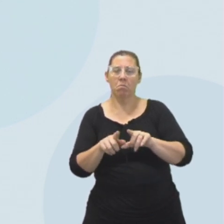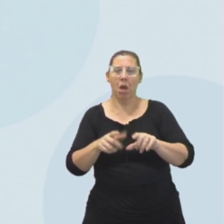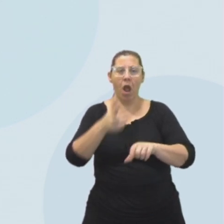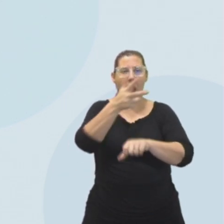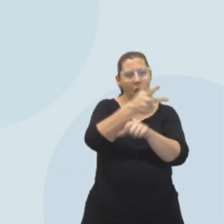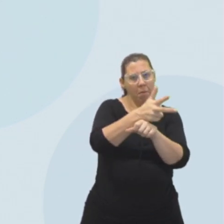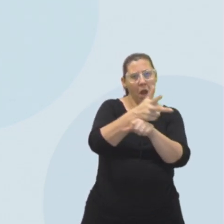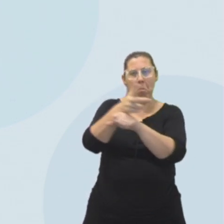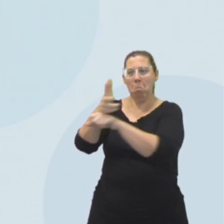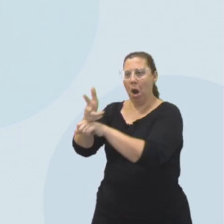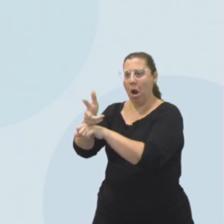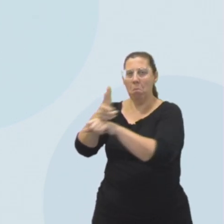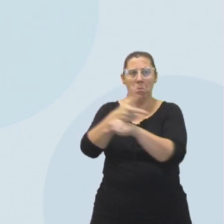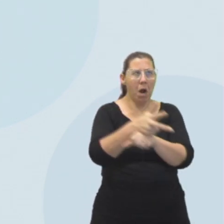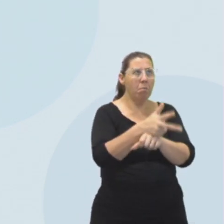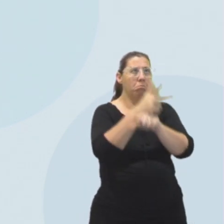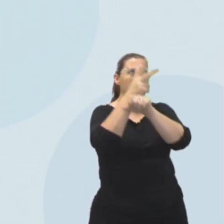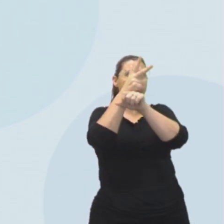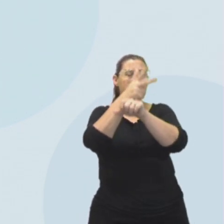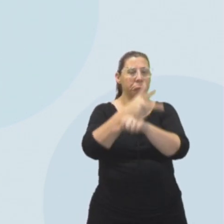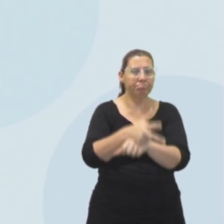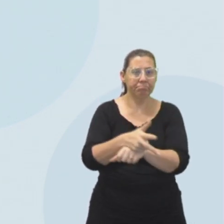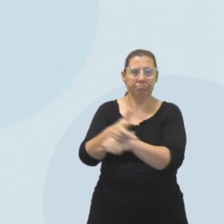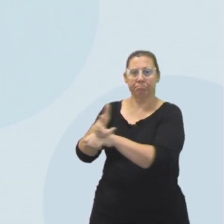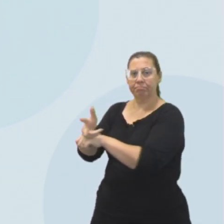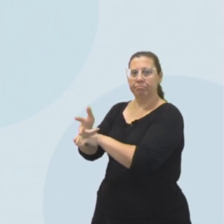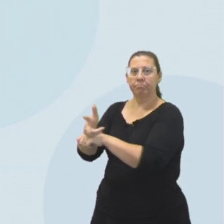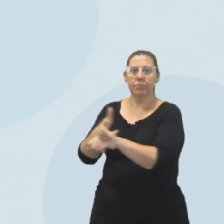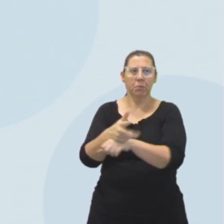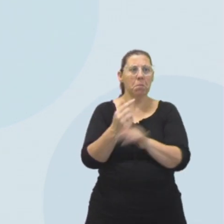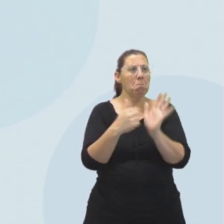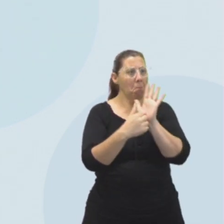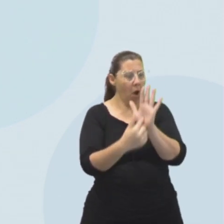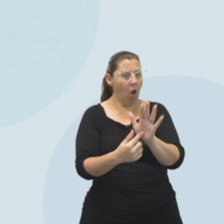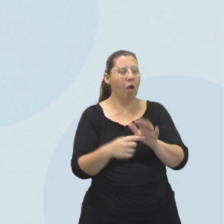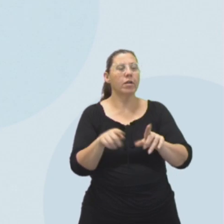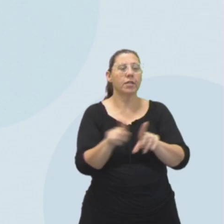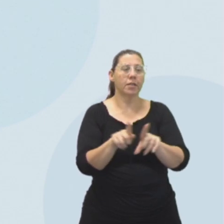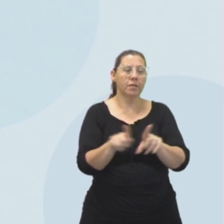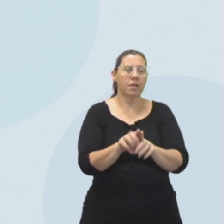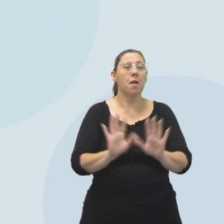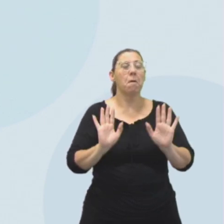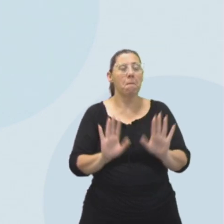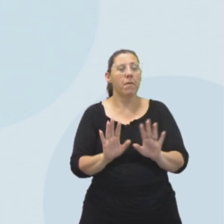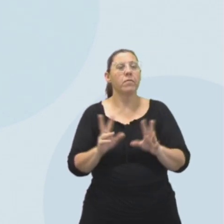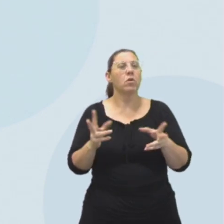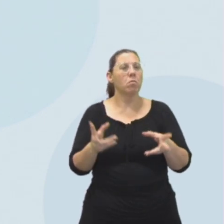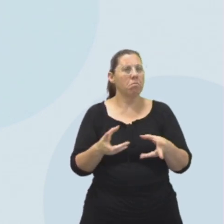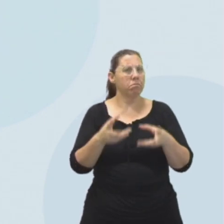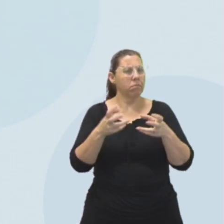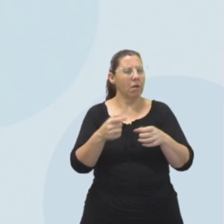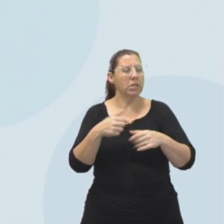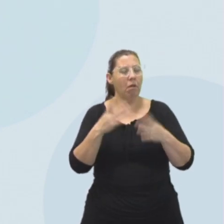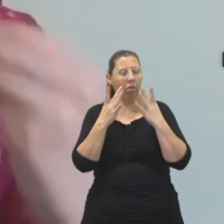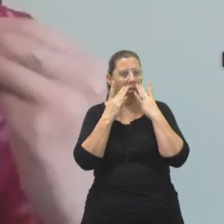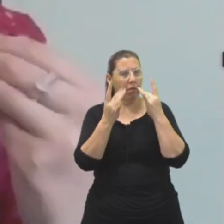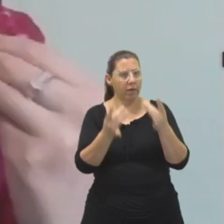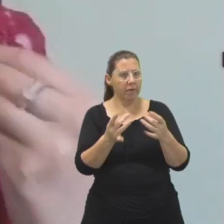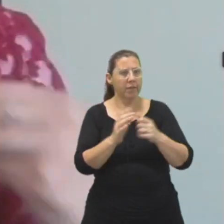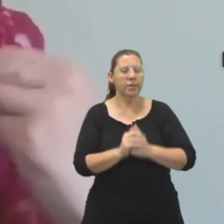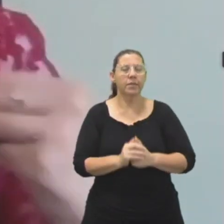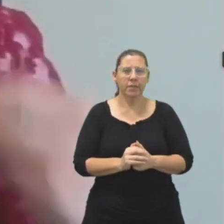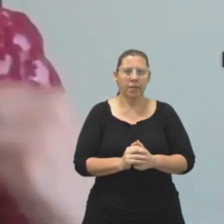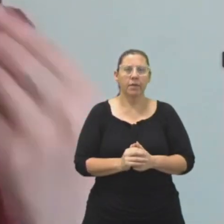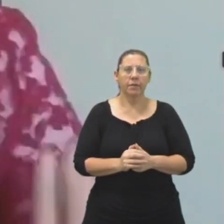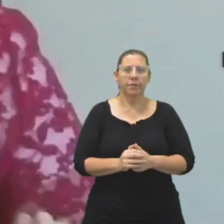consegue perceber isso, né? A gente acaba até refletindo, mas a gente consegue, se tiver uma atenção maior